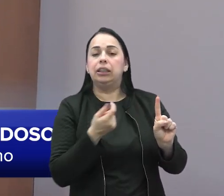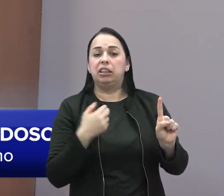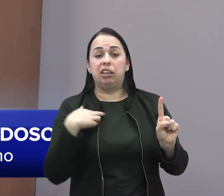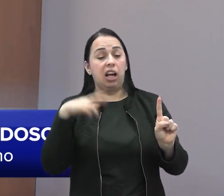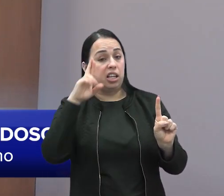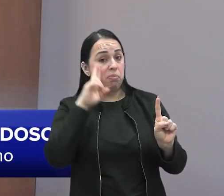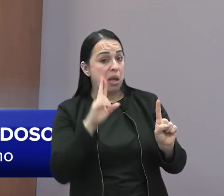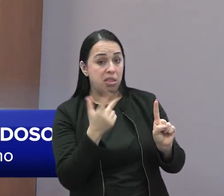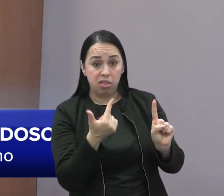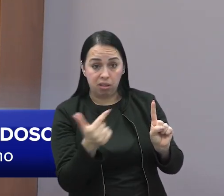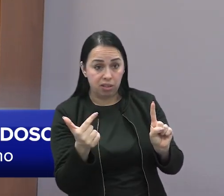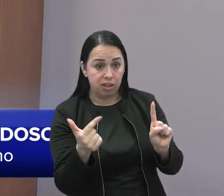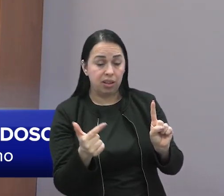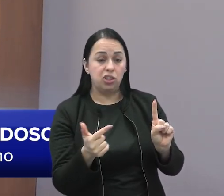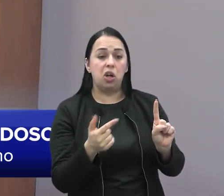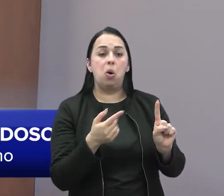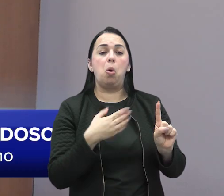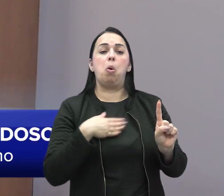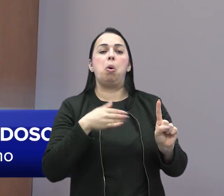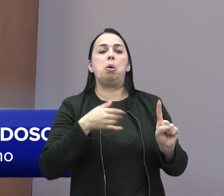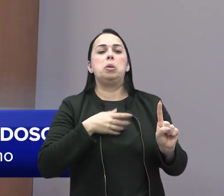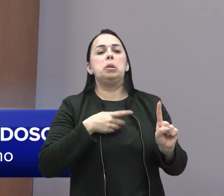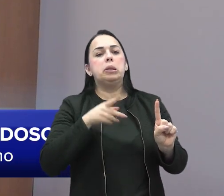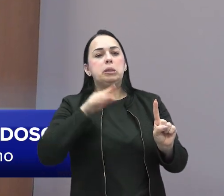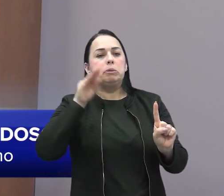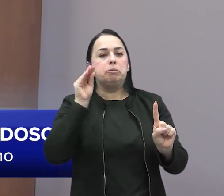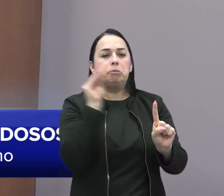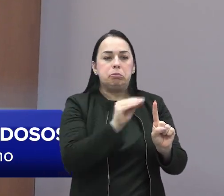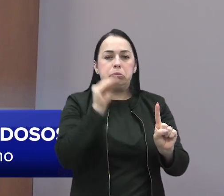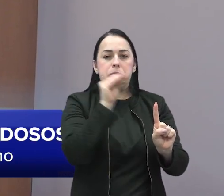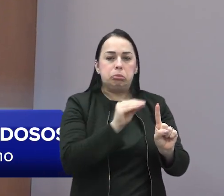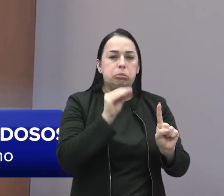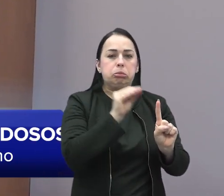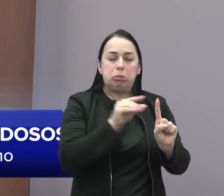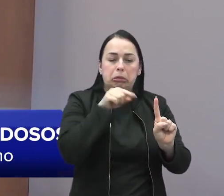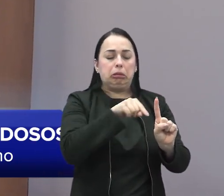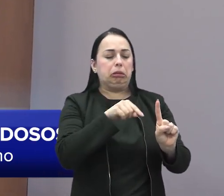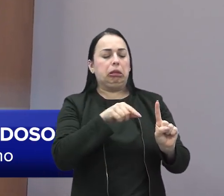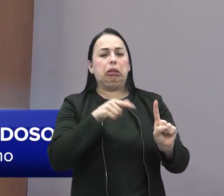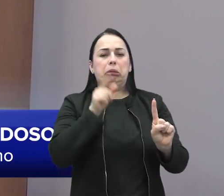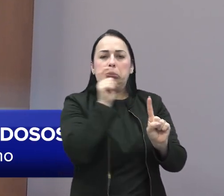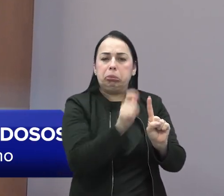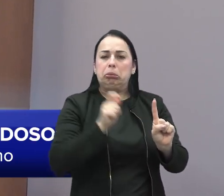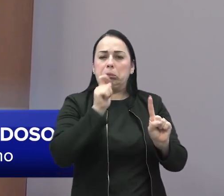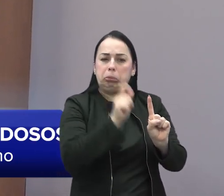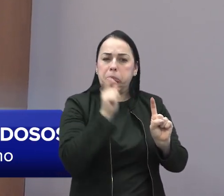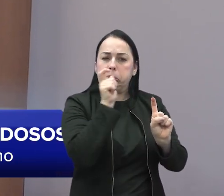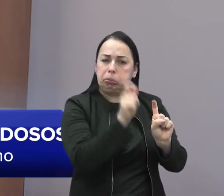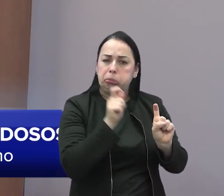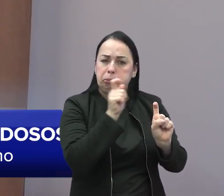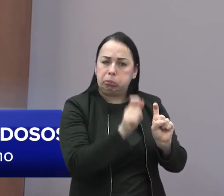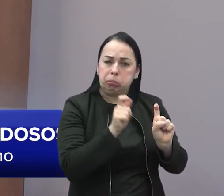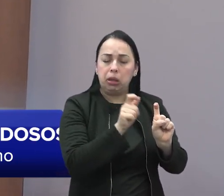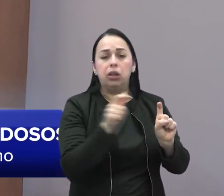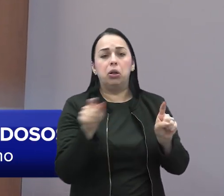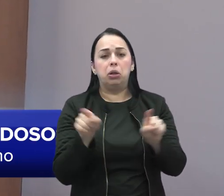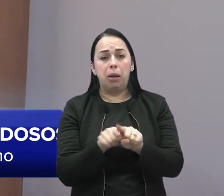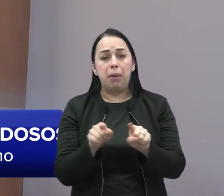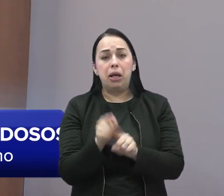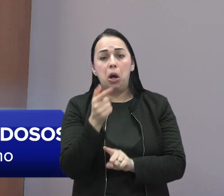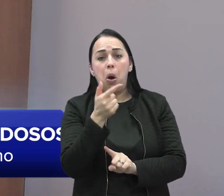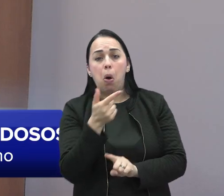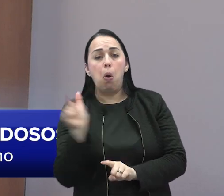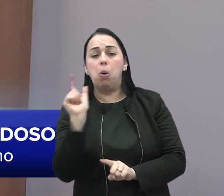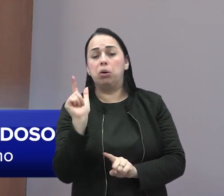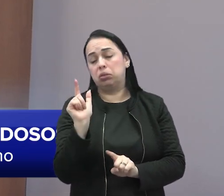através de desrespeito ou abuso psicológico, como nós chamamos, de também outras formas de desrespeito